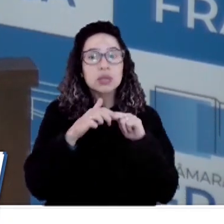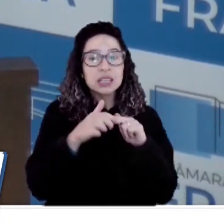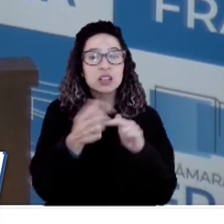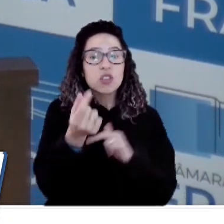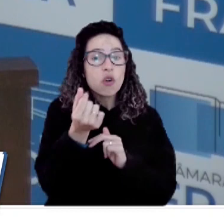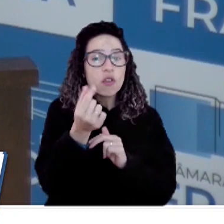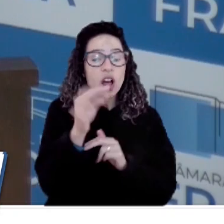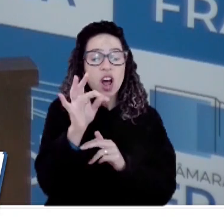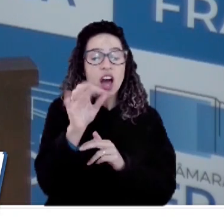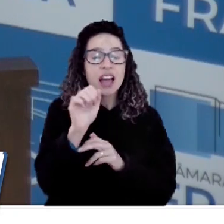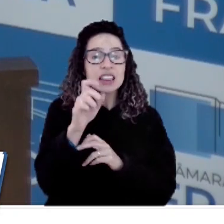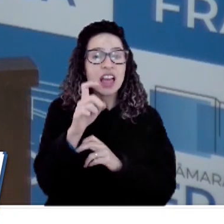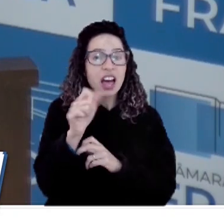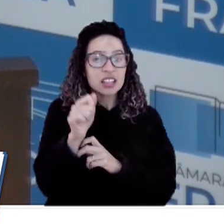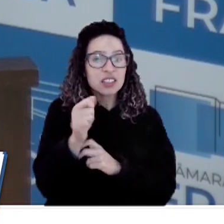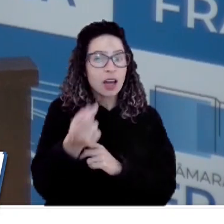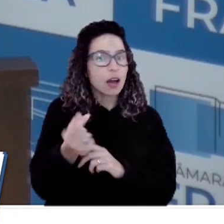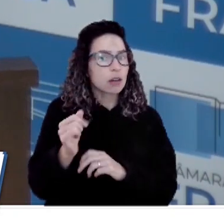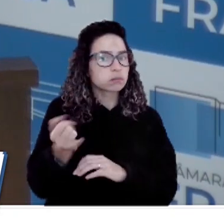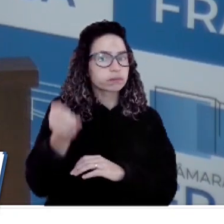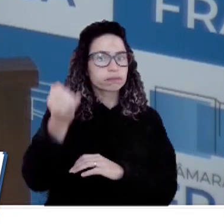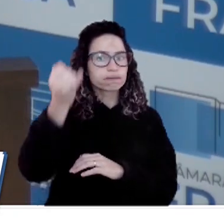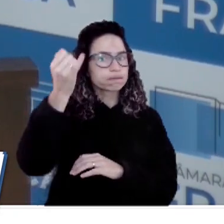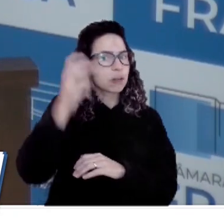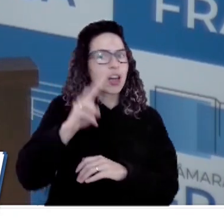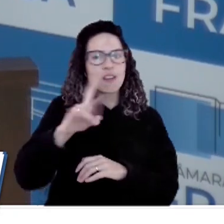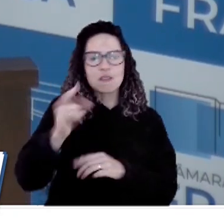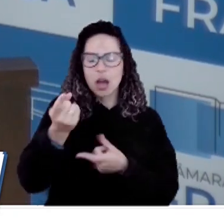certeza, vai ser afetado,